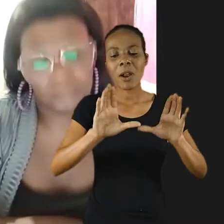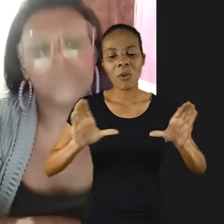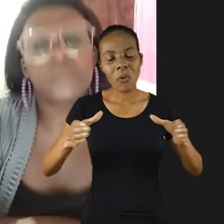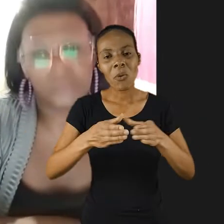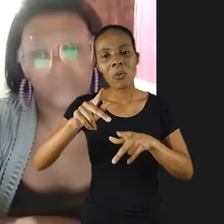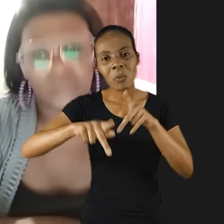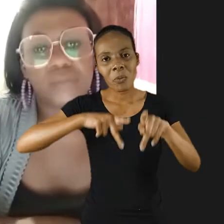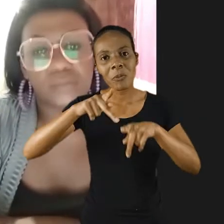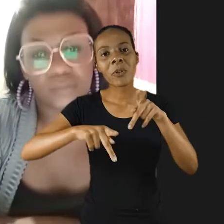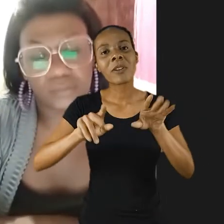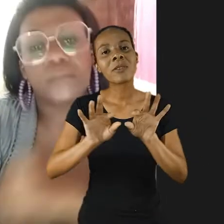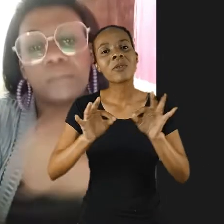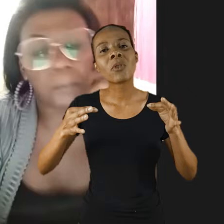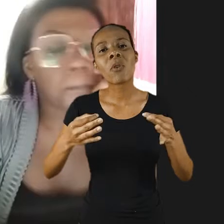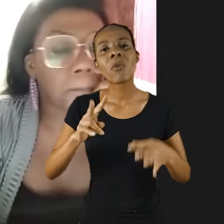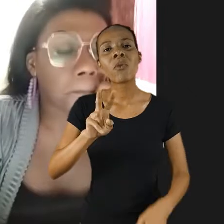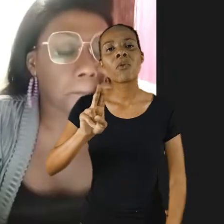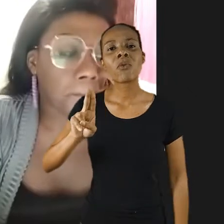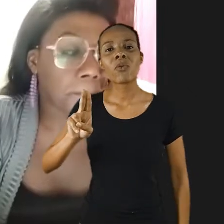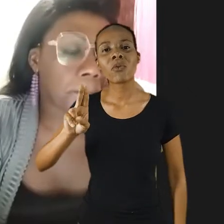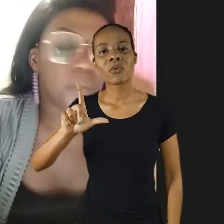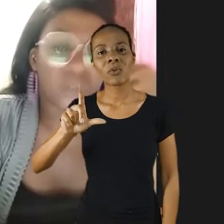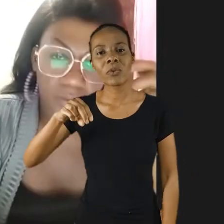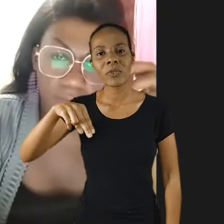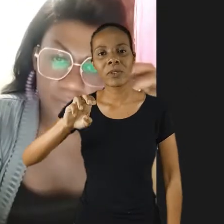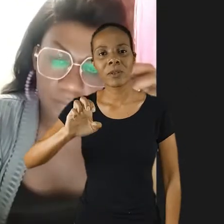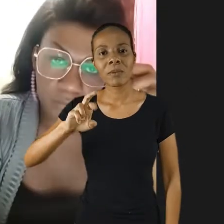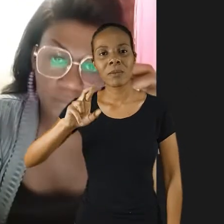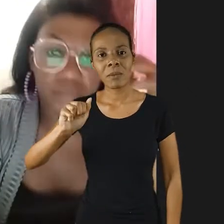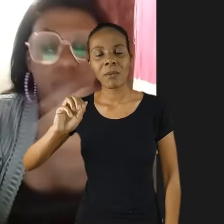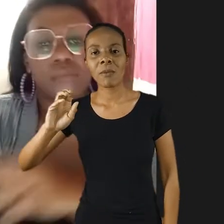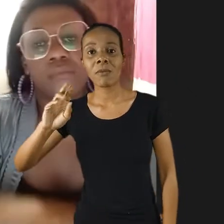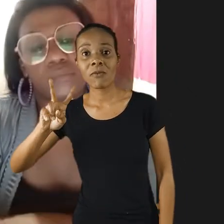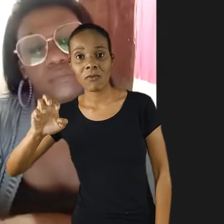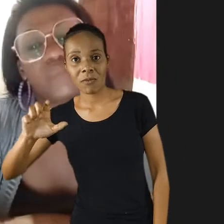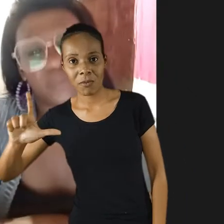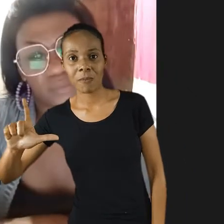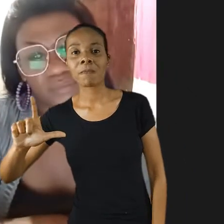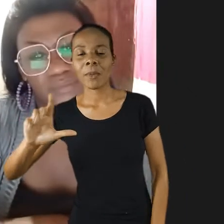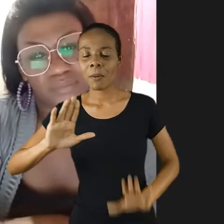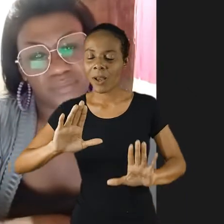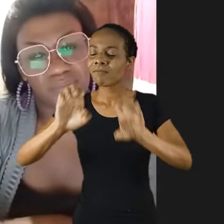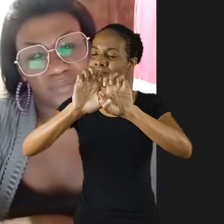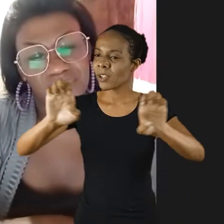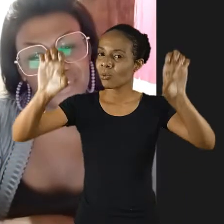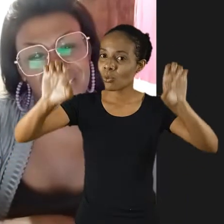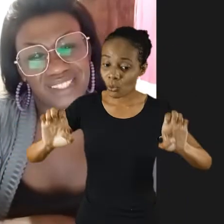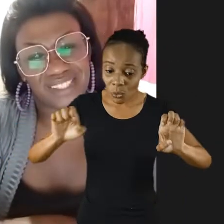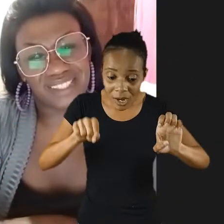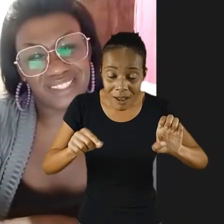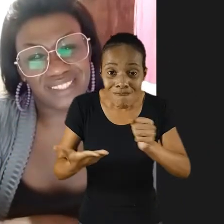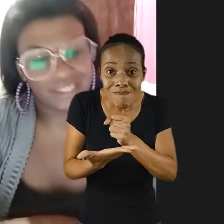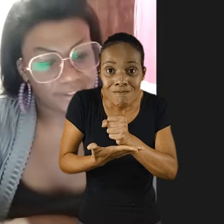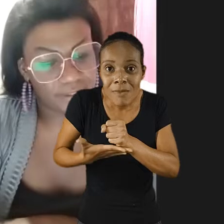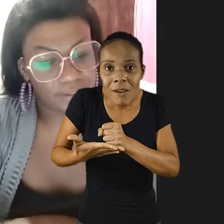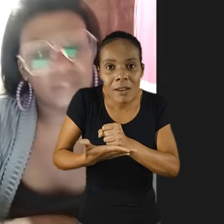que a gente vai mudar toda a estrutura, né? A estrutura é a base, inclusive. Né? Assim, então,